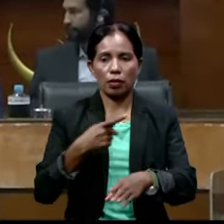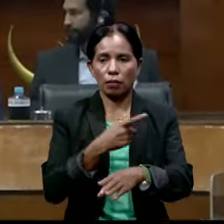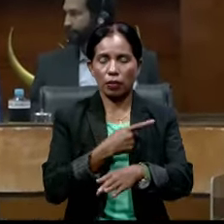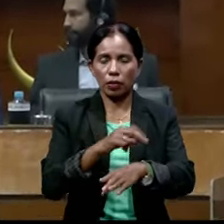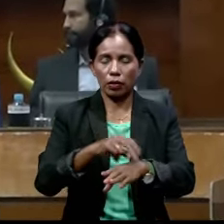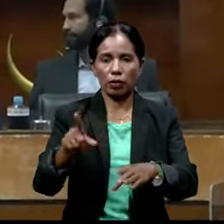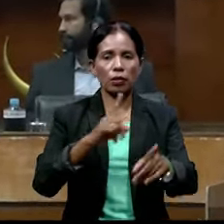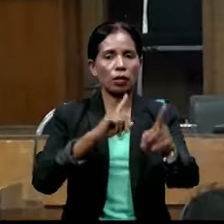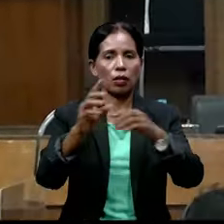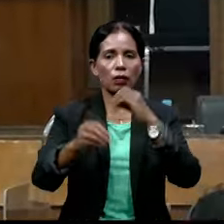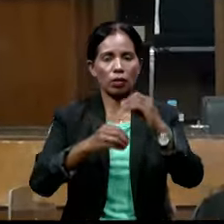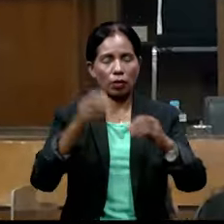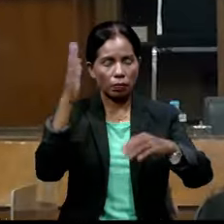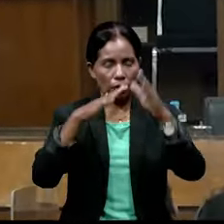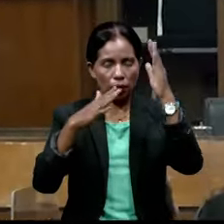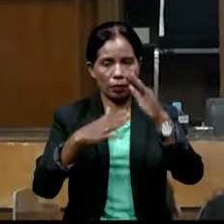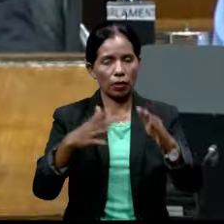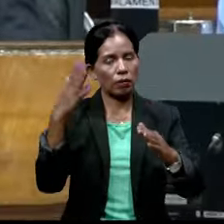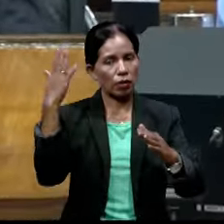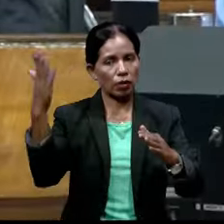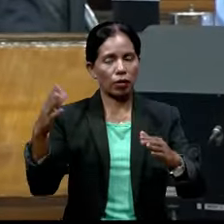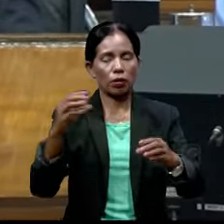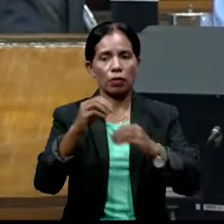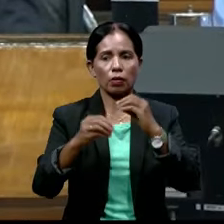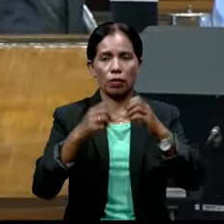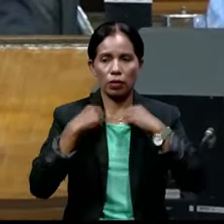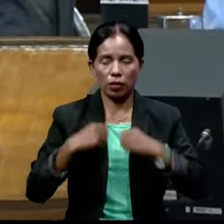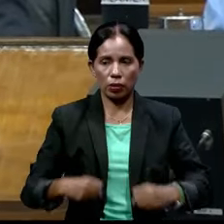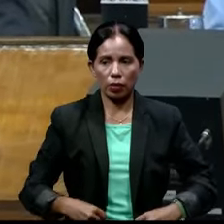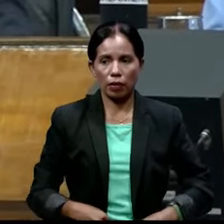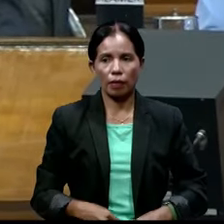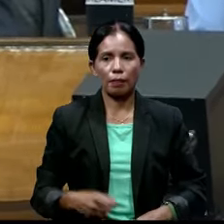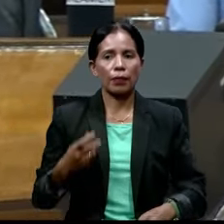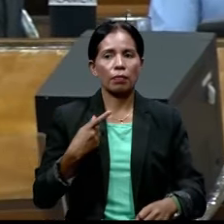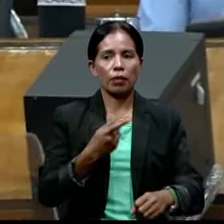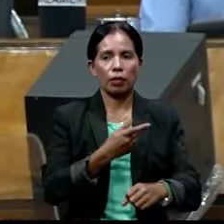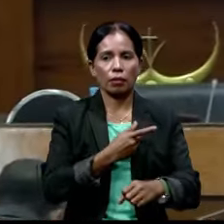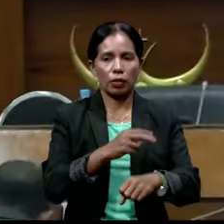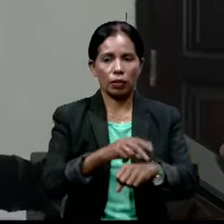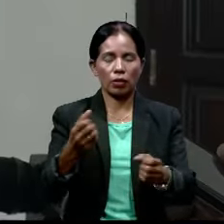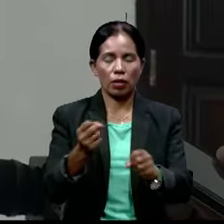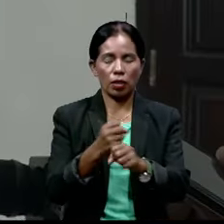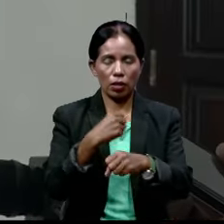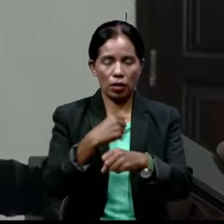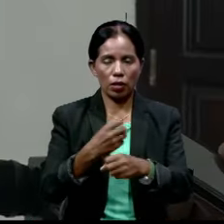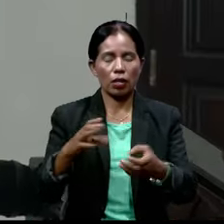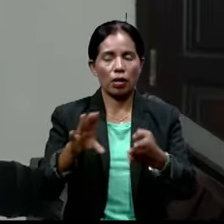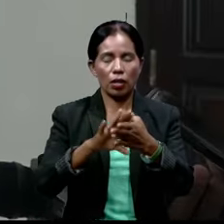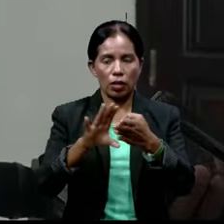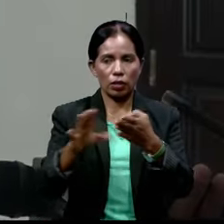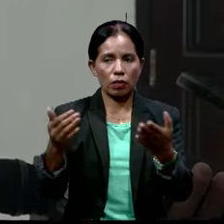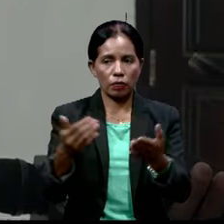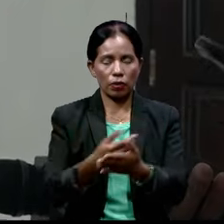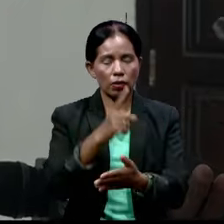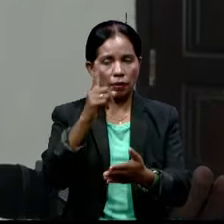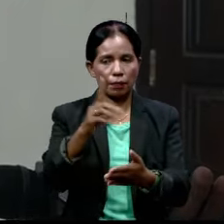onde esclarece problema de que acontece e setor saúde. Parlamento tem ralo fale novo pedido, novo carta para depois,